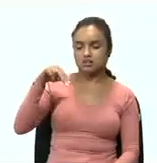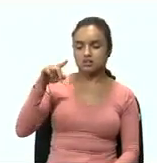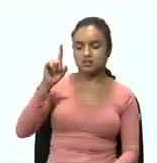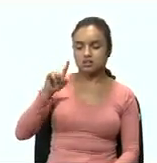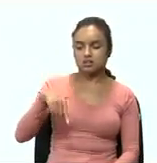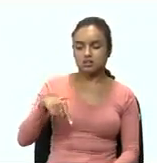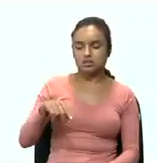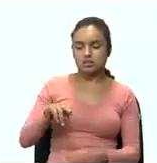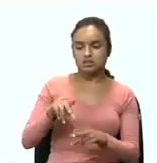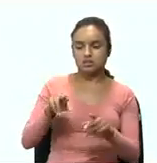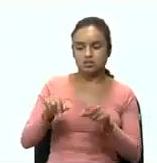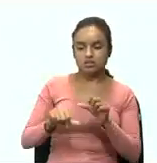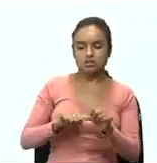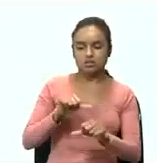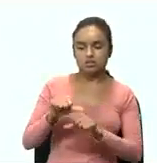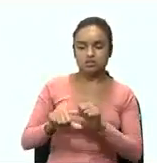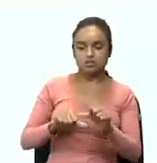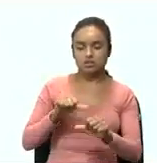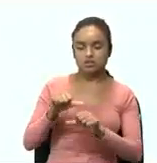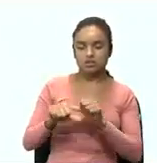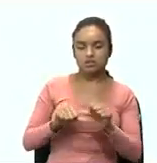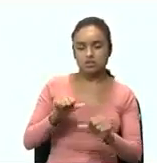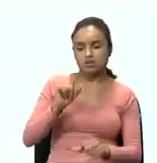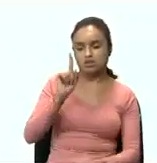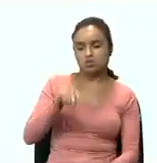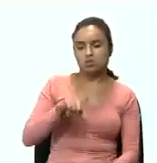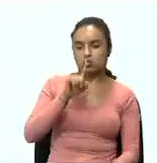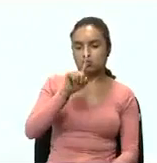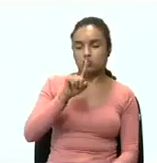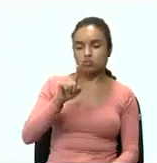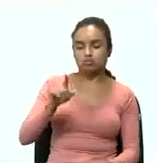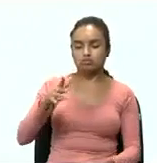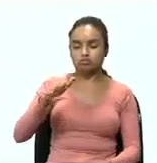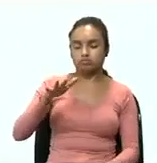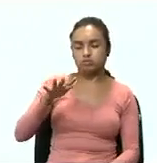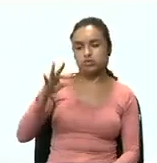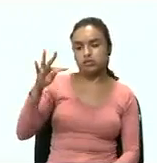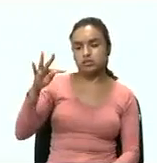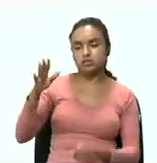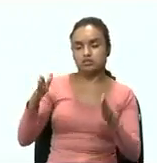variando entre 1 e t, ok?